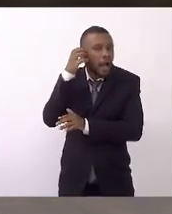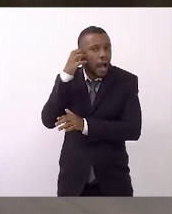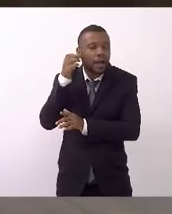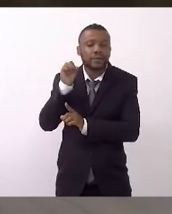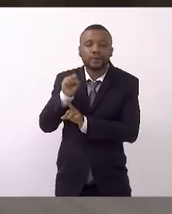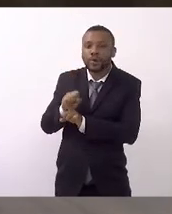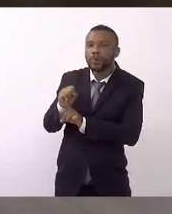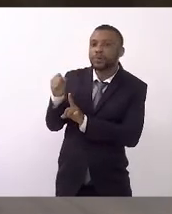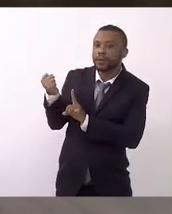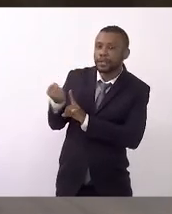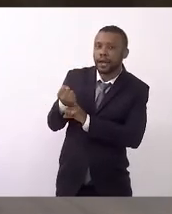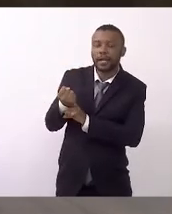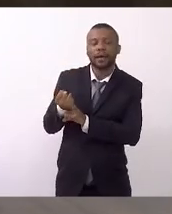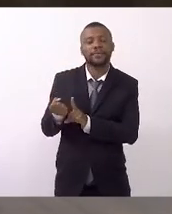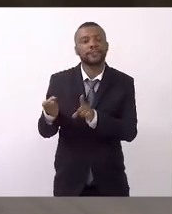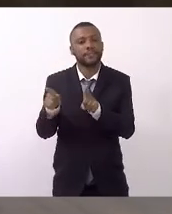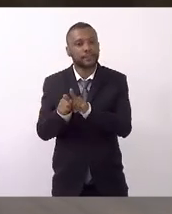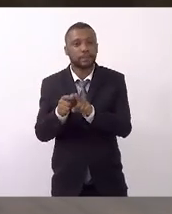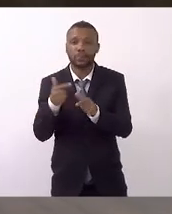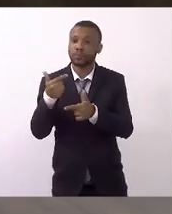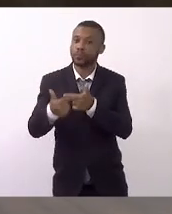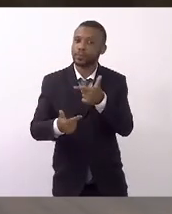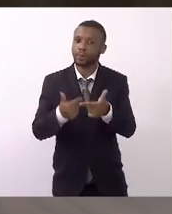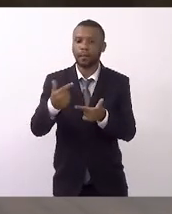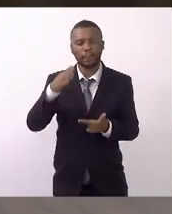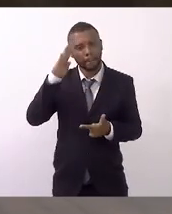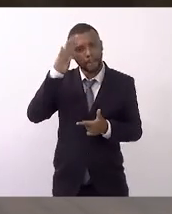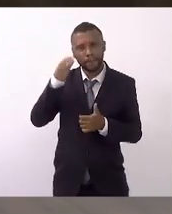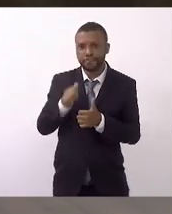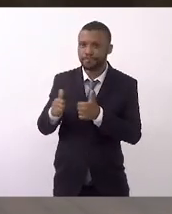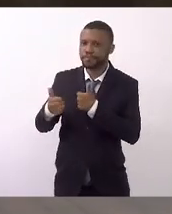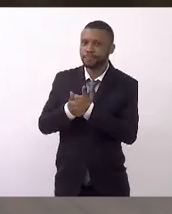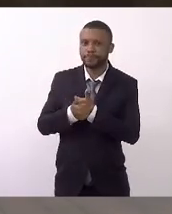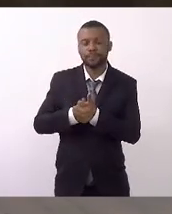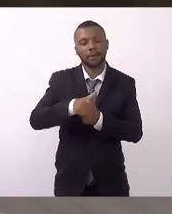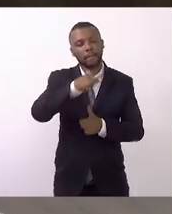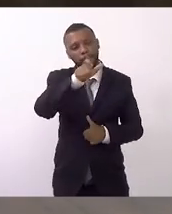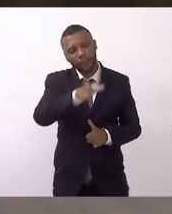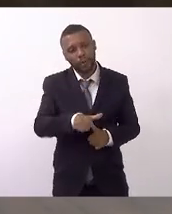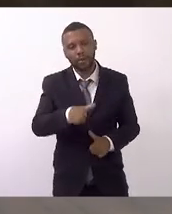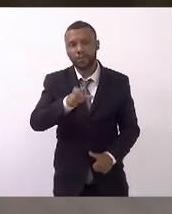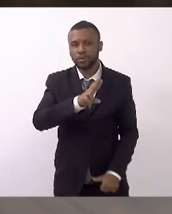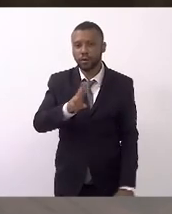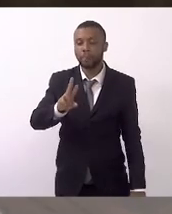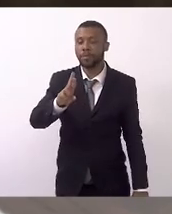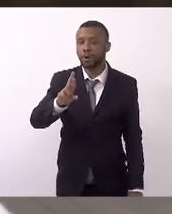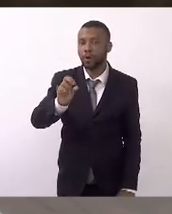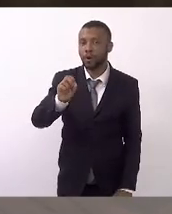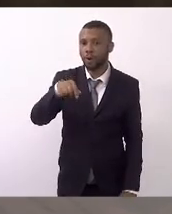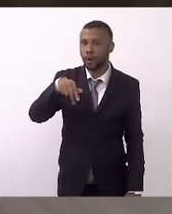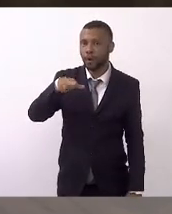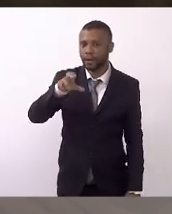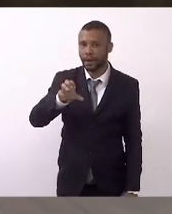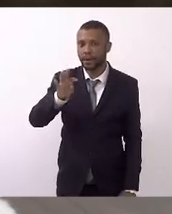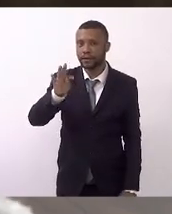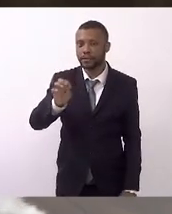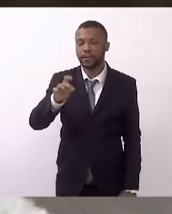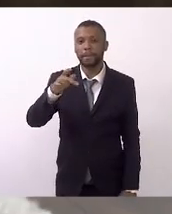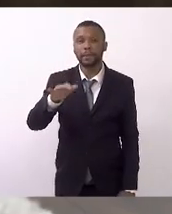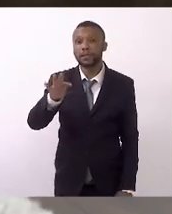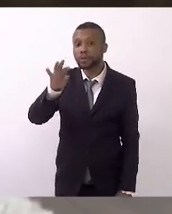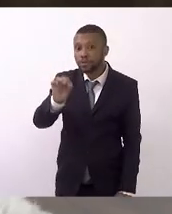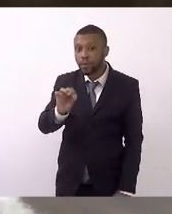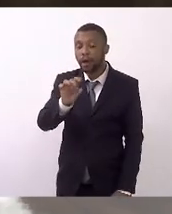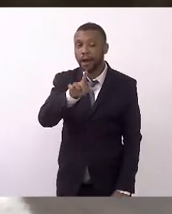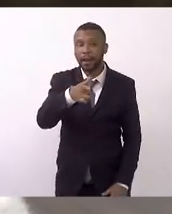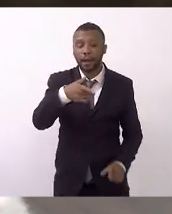que tem origem na atuação pioneira de personagens como Roquete Pinto, tia Ju. Roquete Pinto é símbolo da